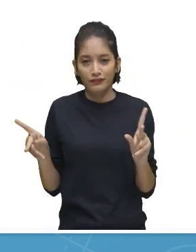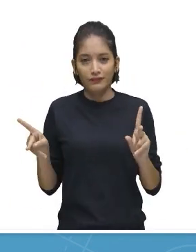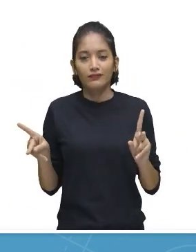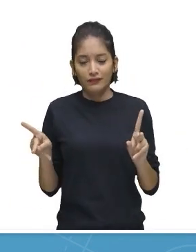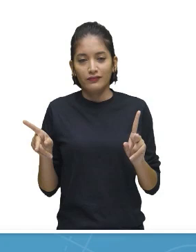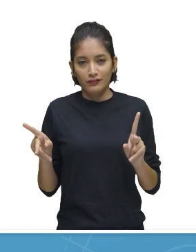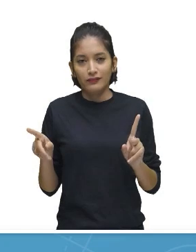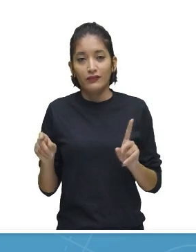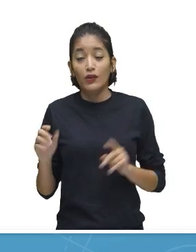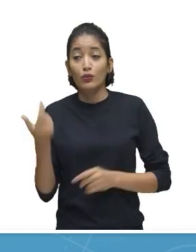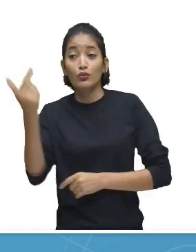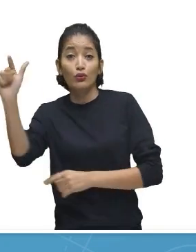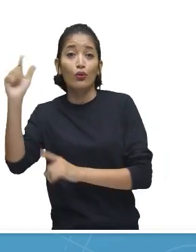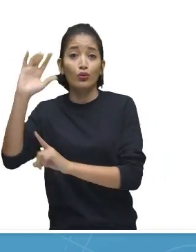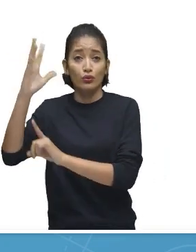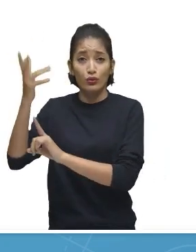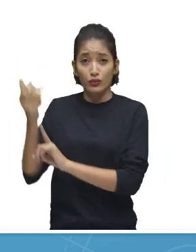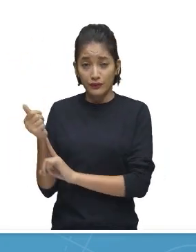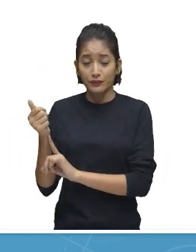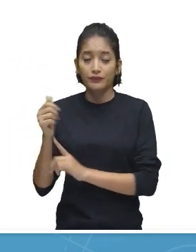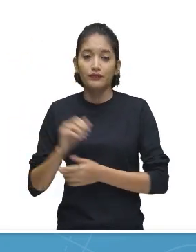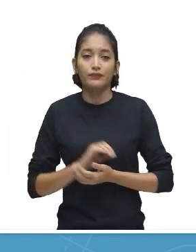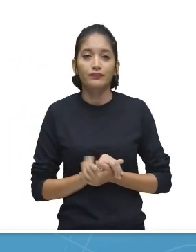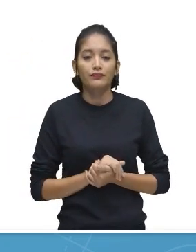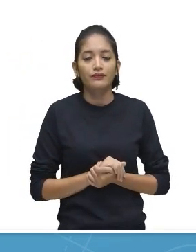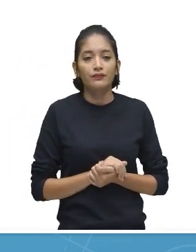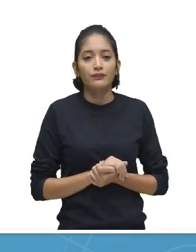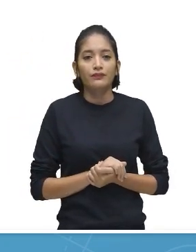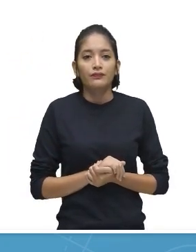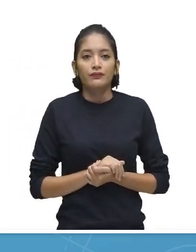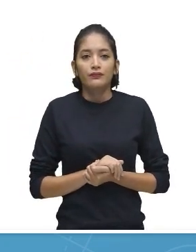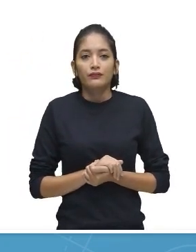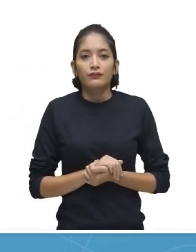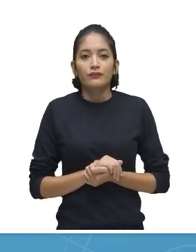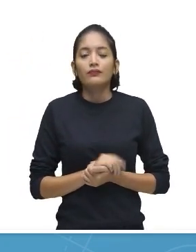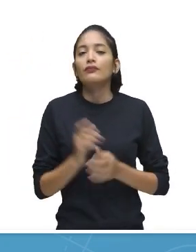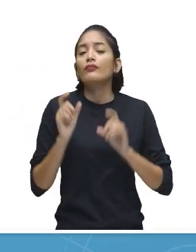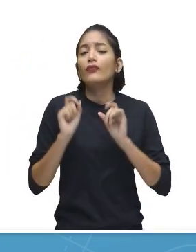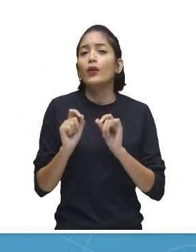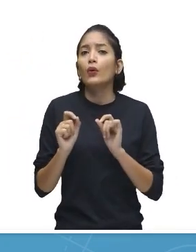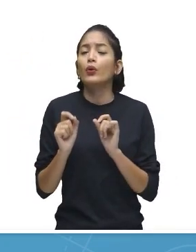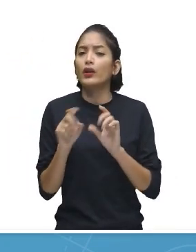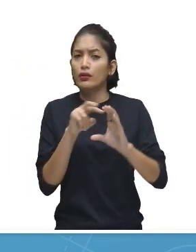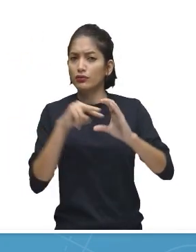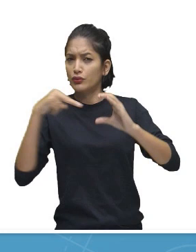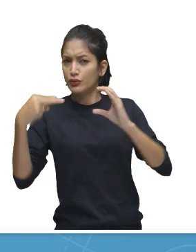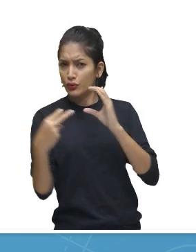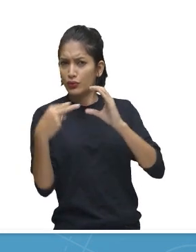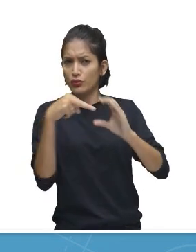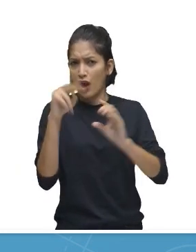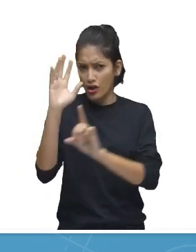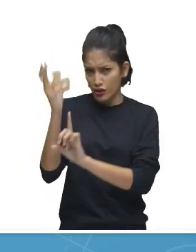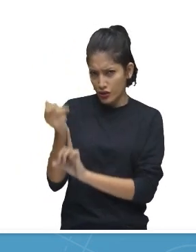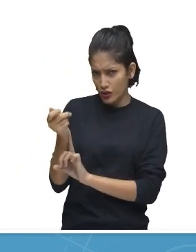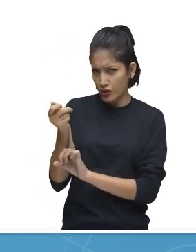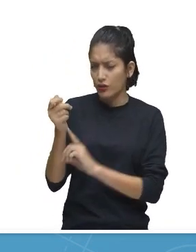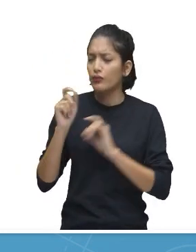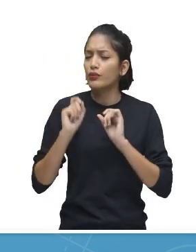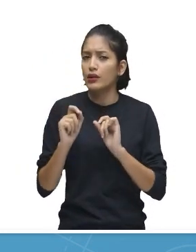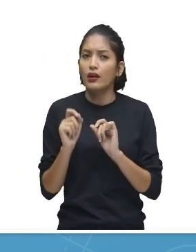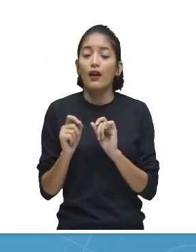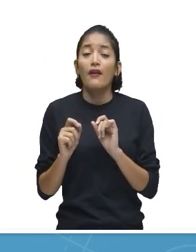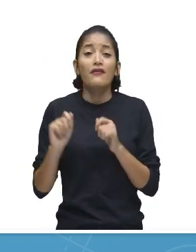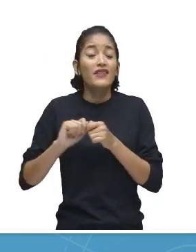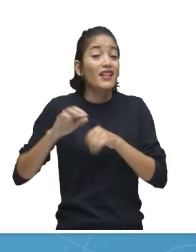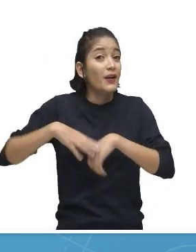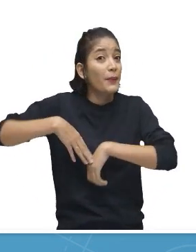dos artistas impressionistas. Então, o que os cubistas fizeram? Os cubistas eles foram muito mais